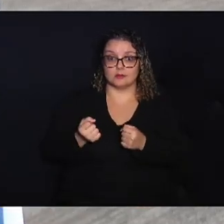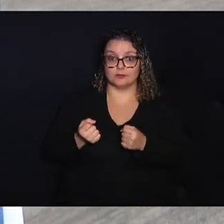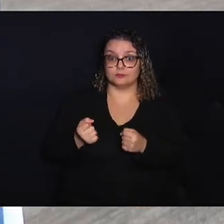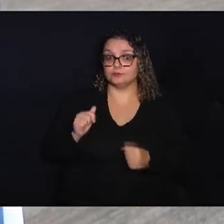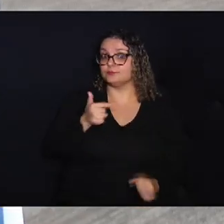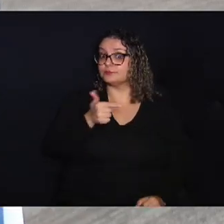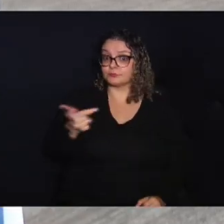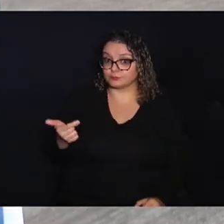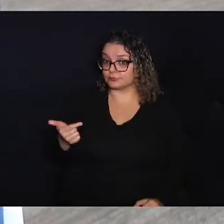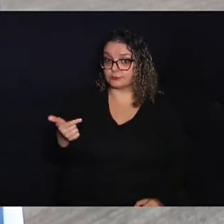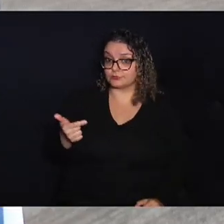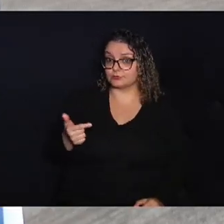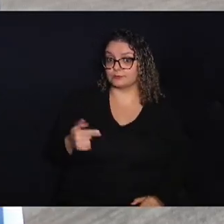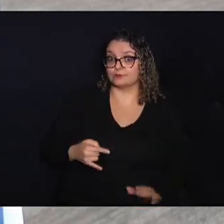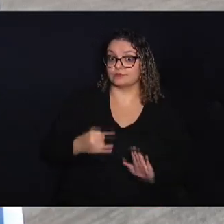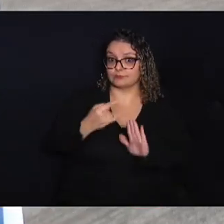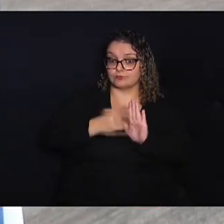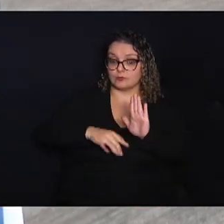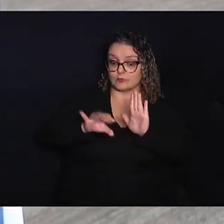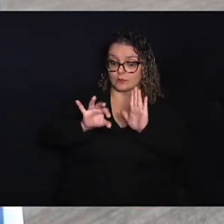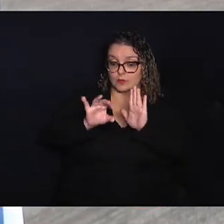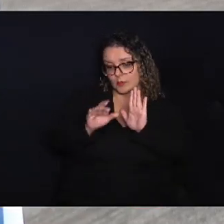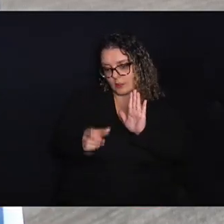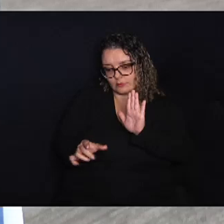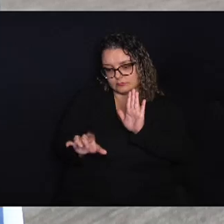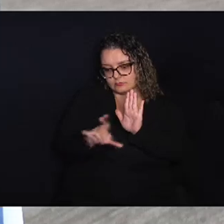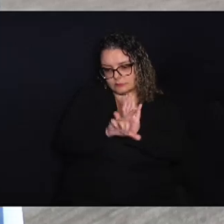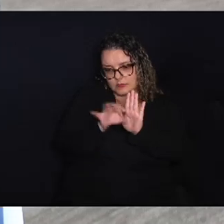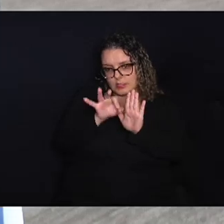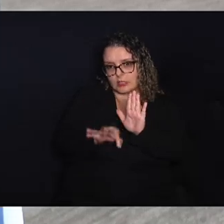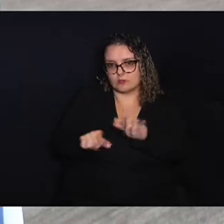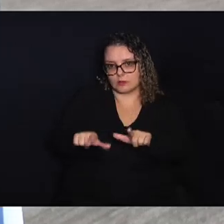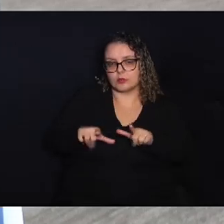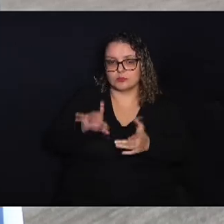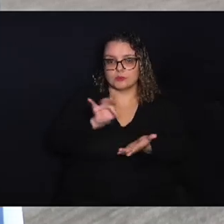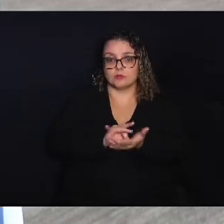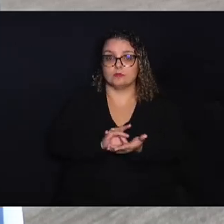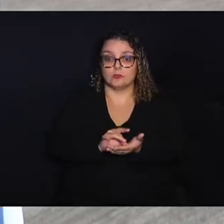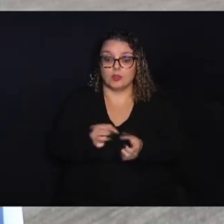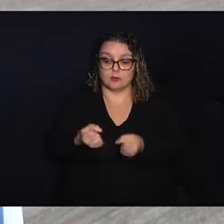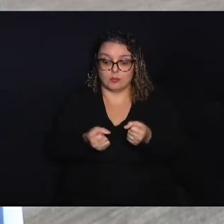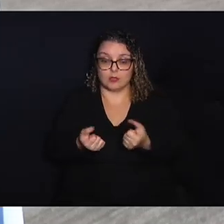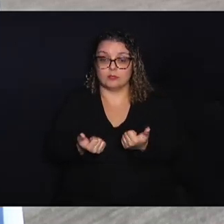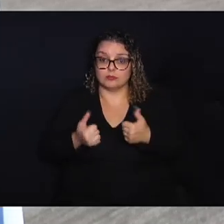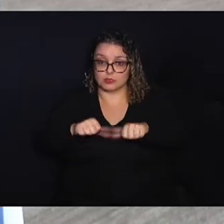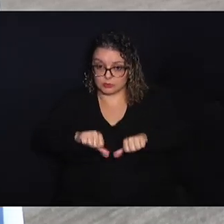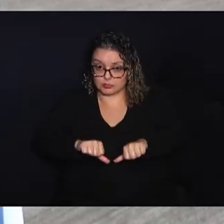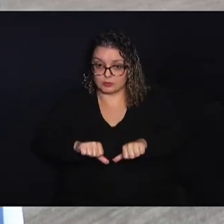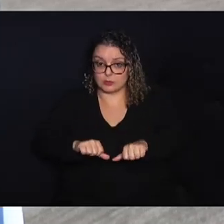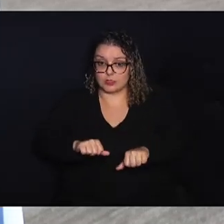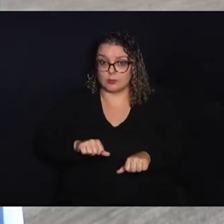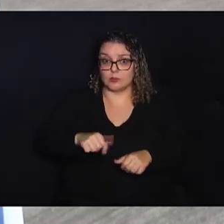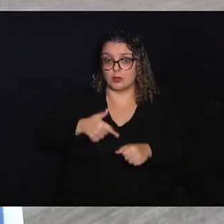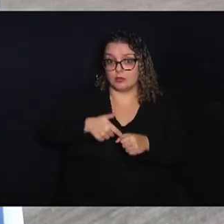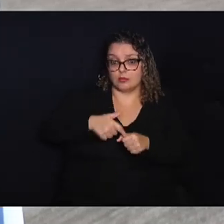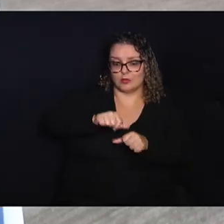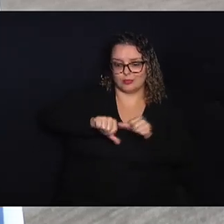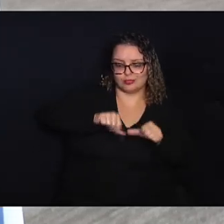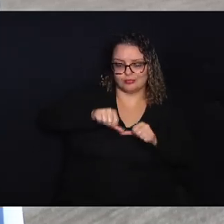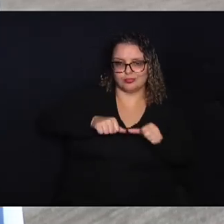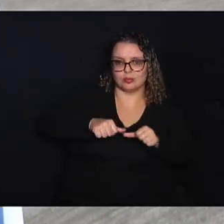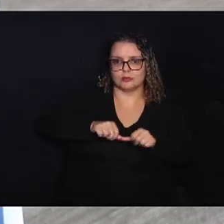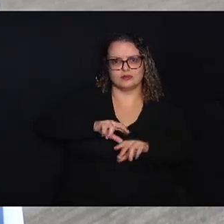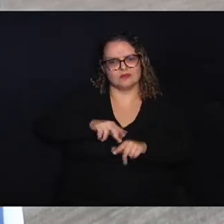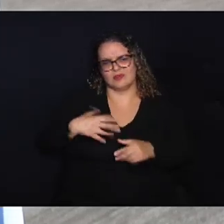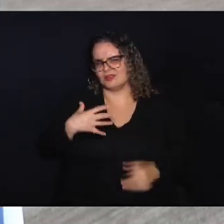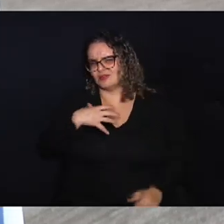tenha certificação de origem, né, pode trazer, tanto para o veículo, porque o combustível adulterado ele pode ser adulterado de várias